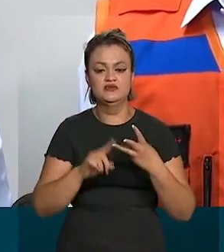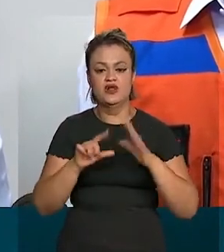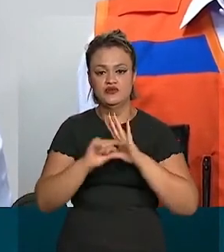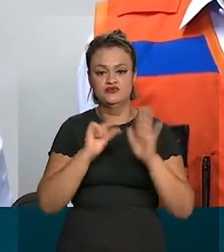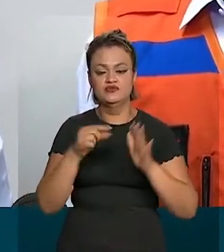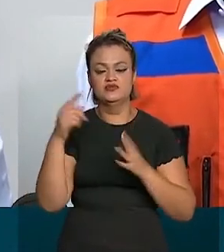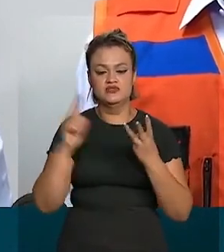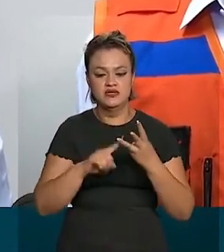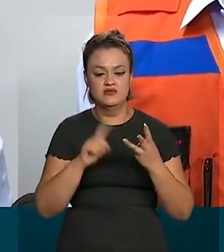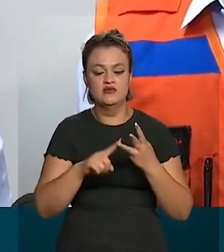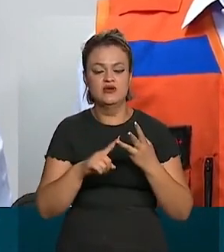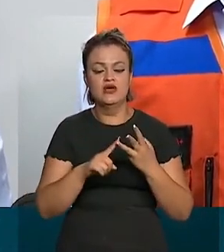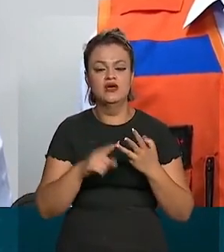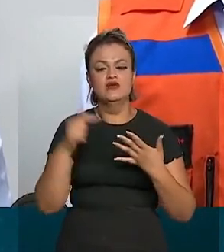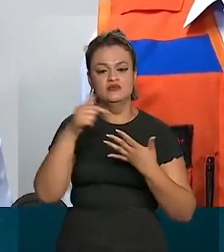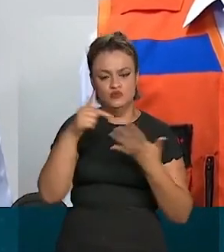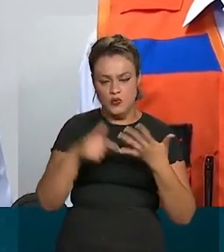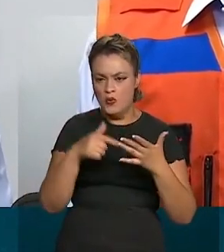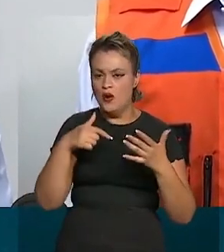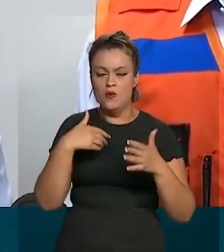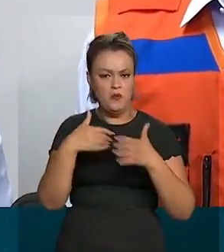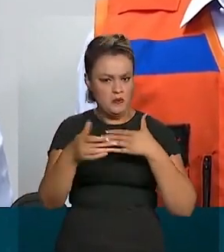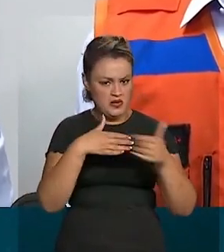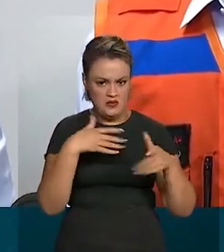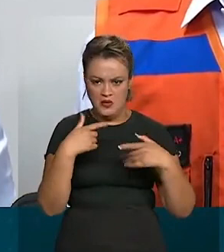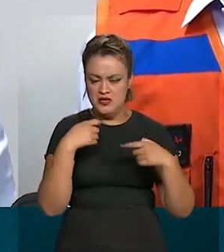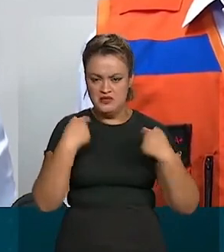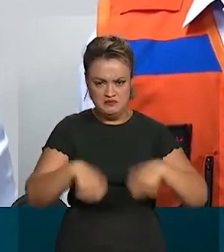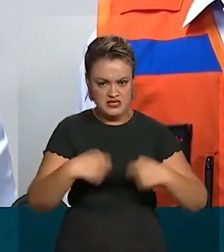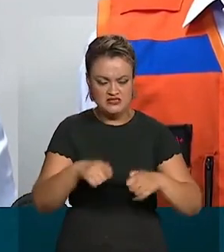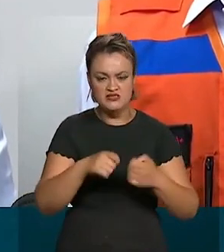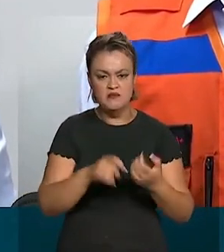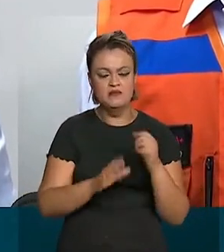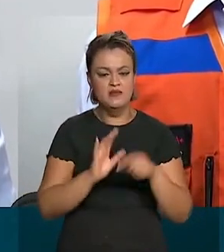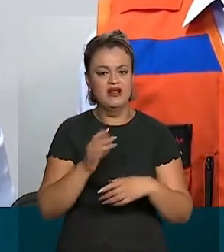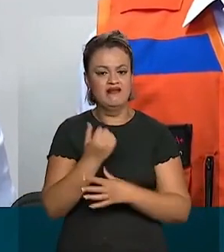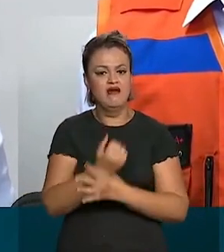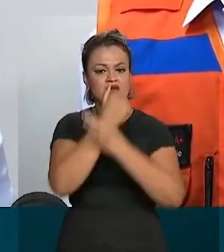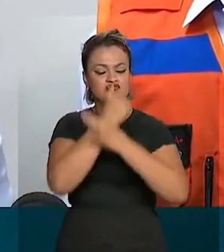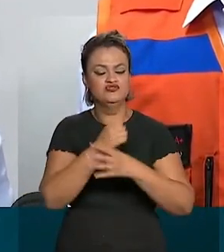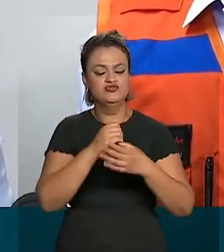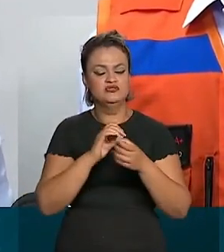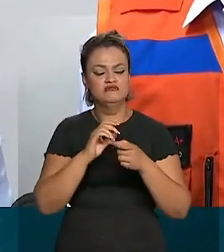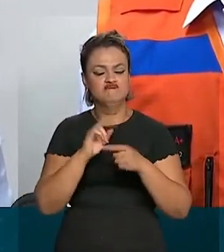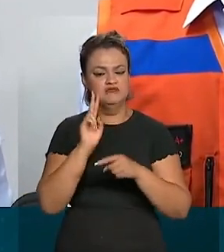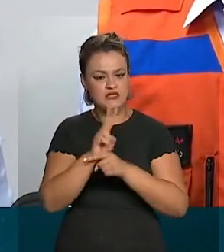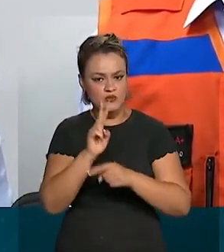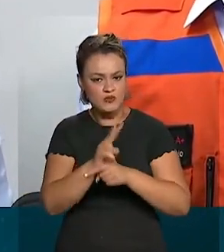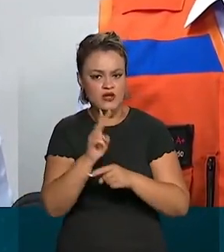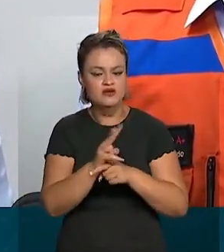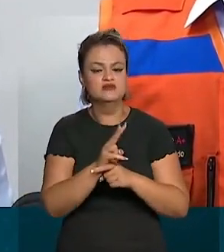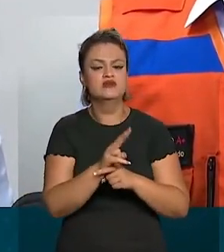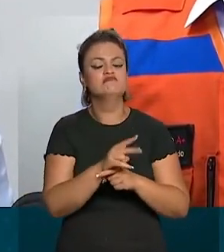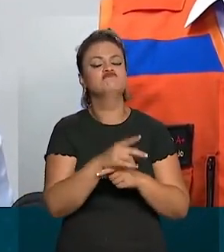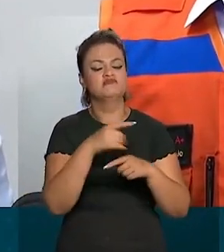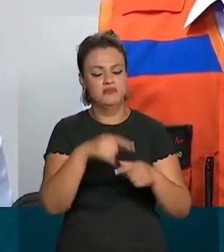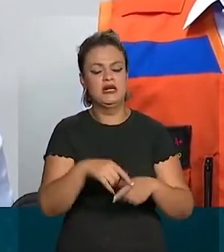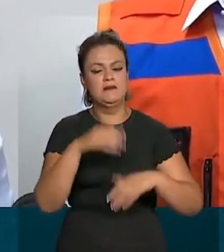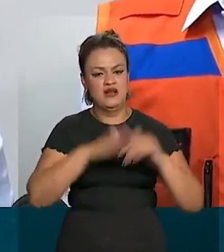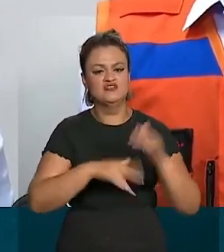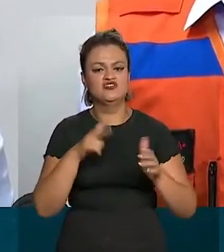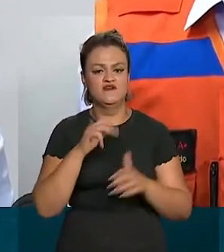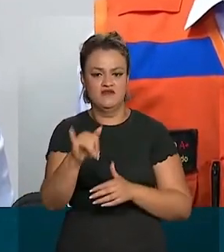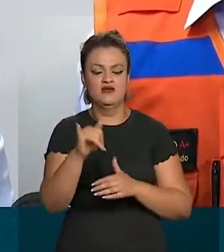do interventor são aquelas necessárias às ações de segurança pública, em conformidade com os princípios e